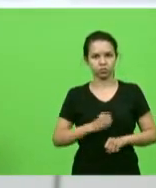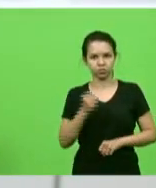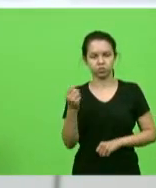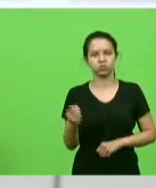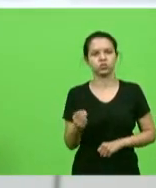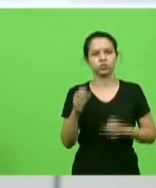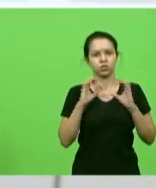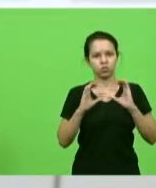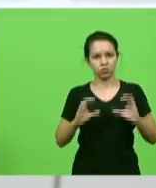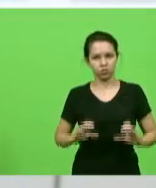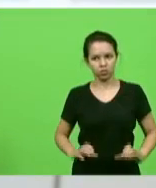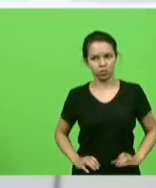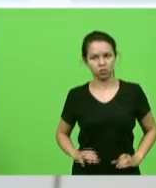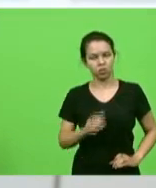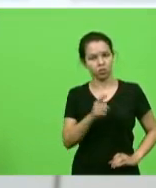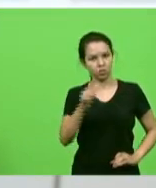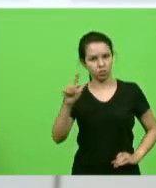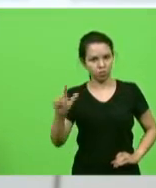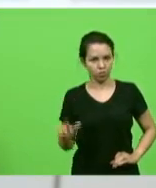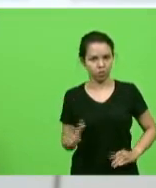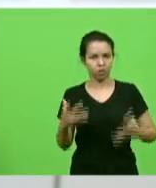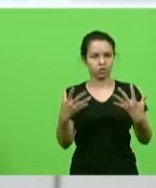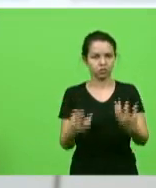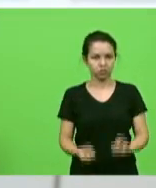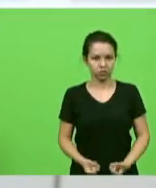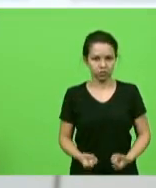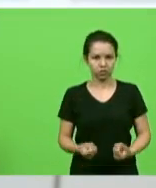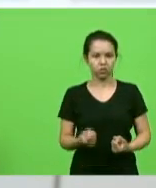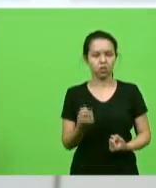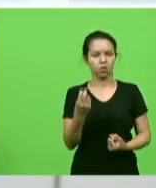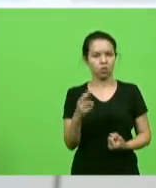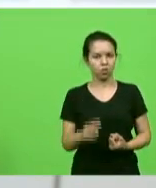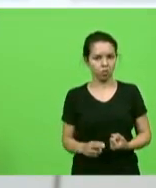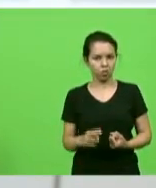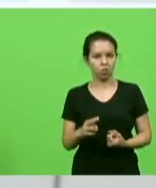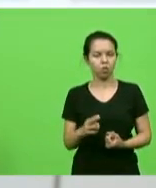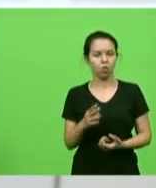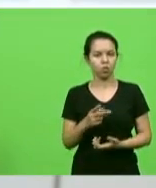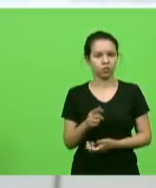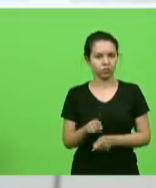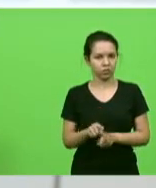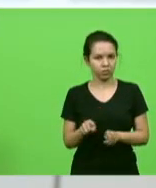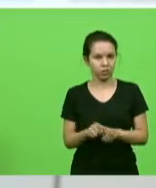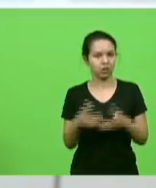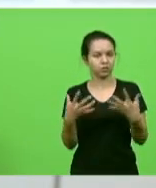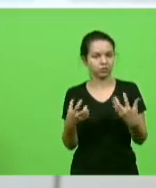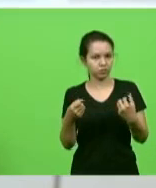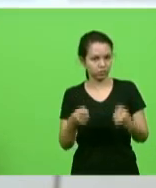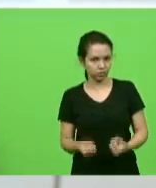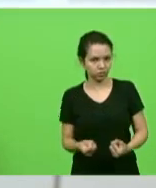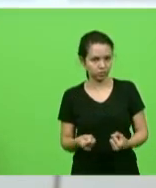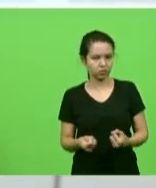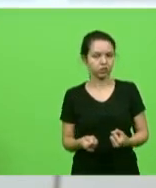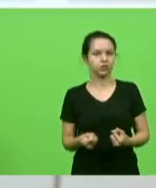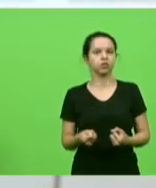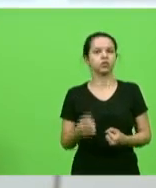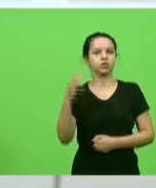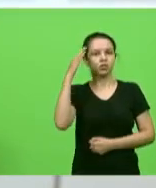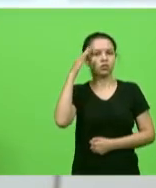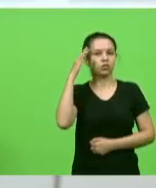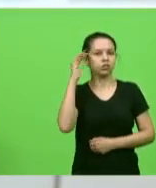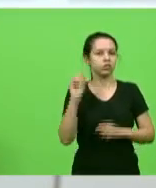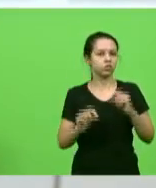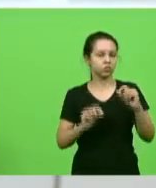conduta mas outra que admite ou menos o mesmo a cólera é disse concluir